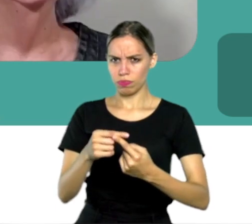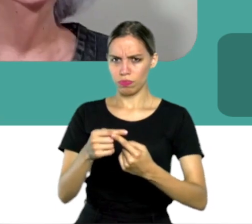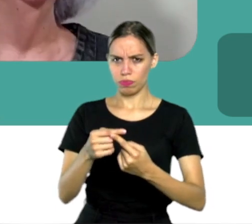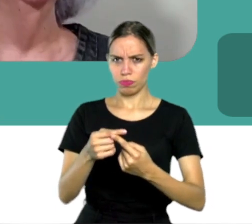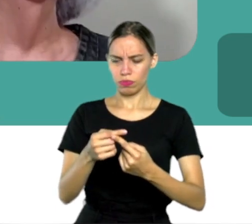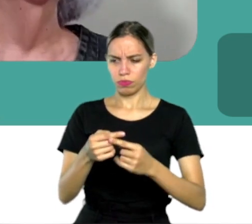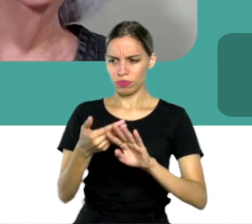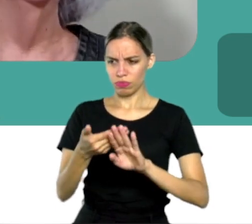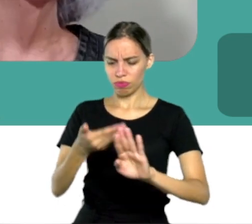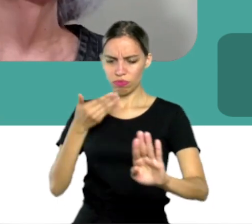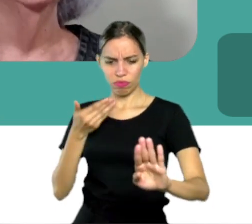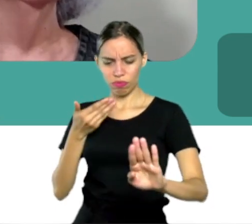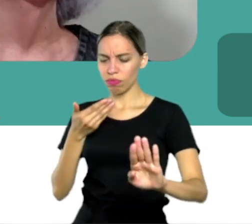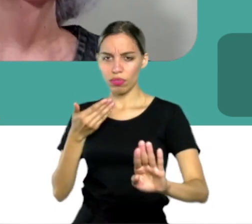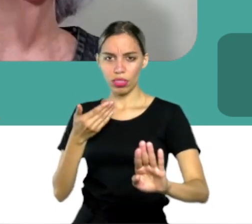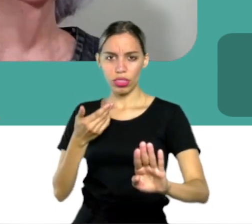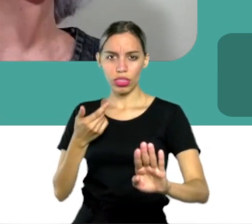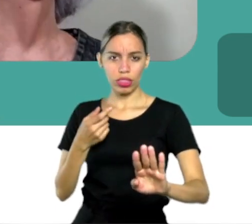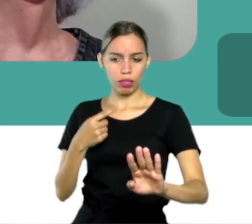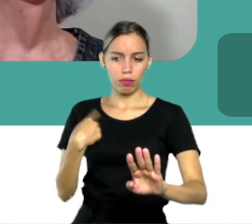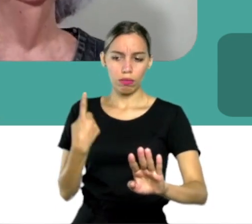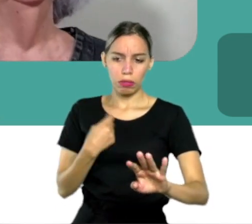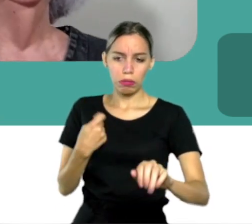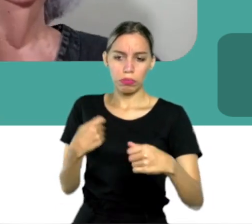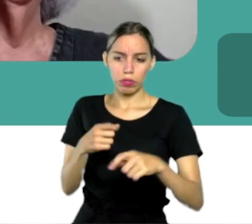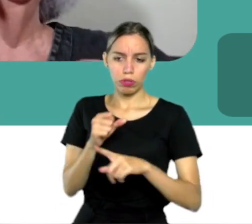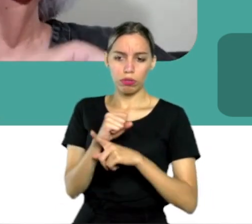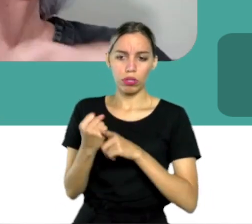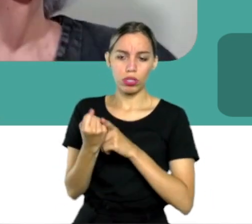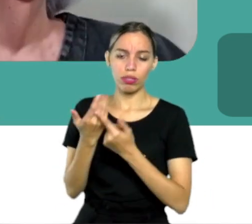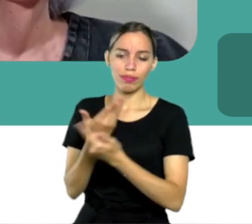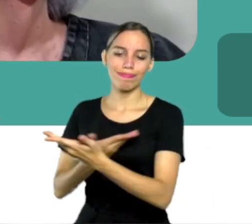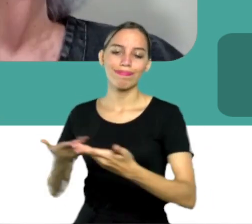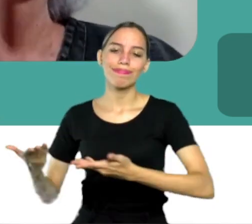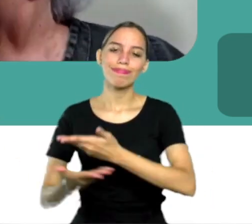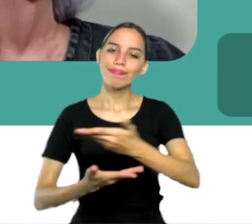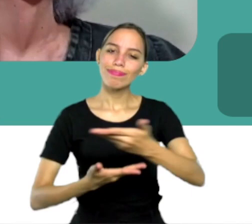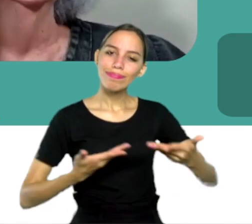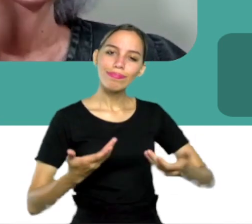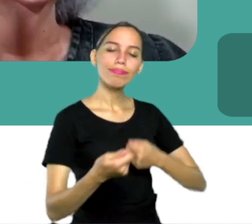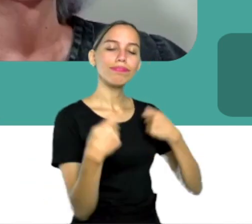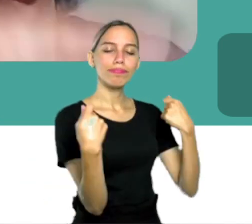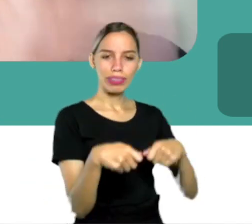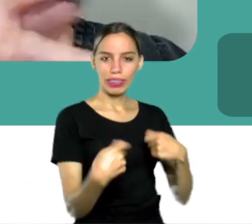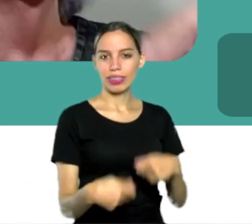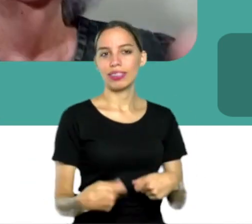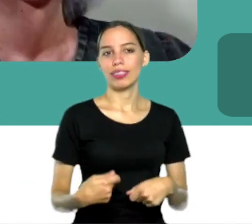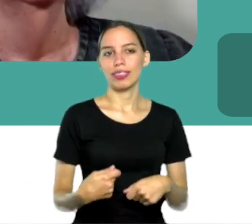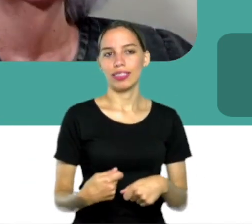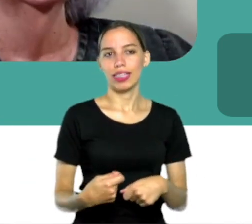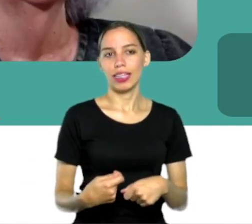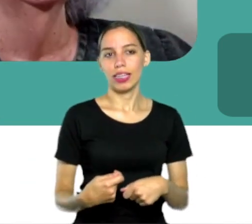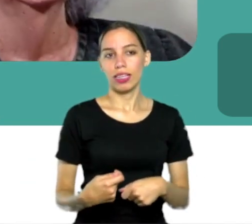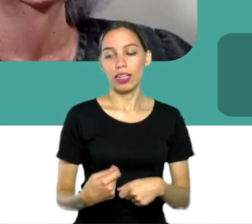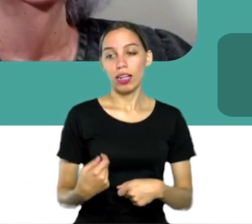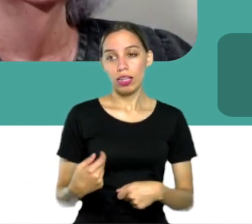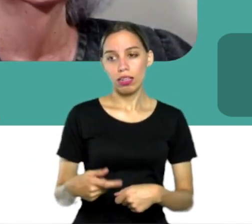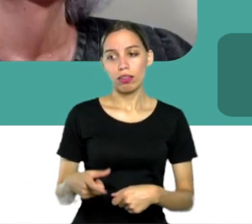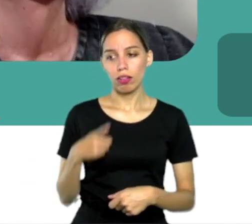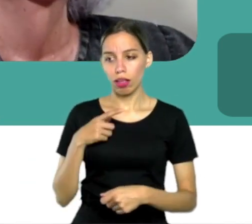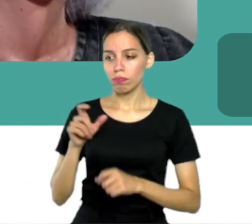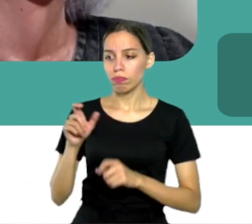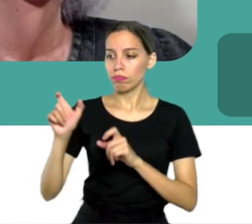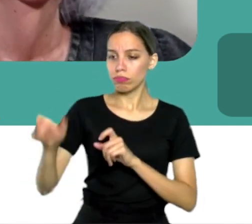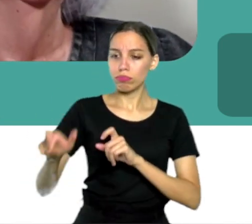o planeta, para nós mesmos, né? E a diferença existe, que nós respeitemos tudo isso,